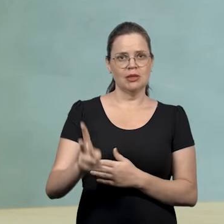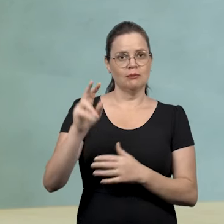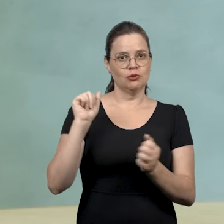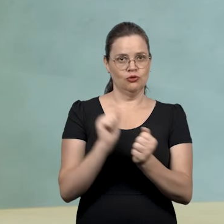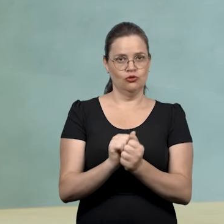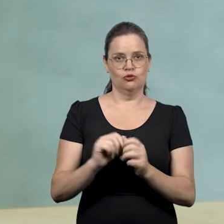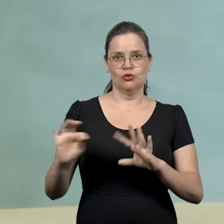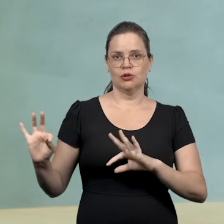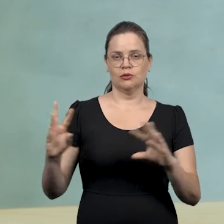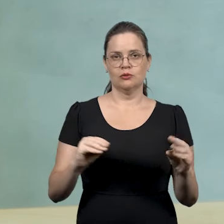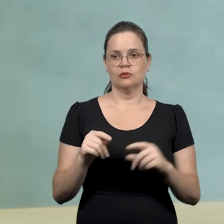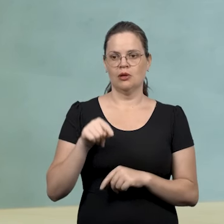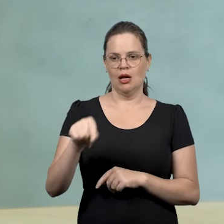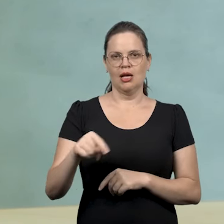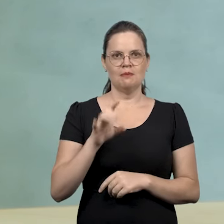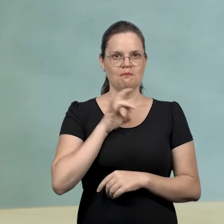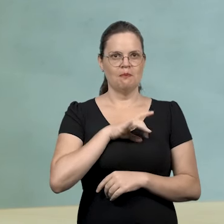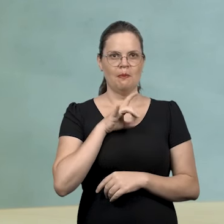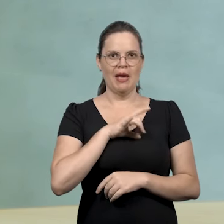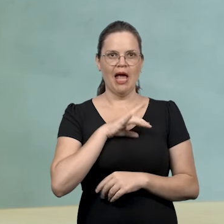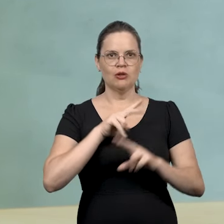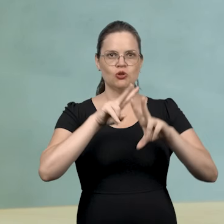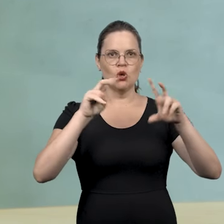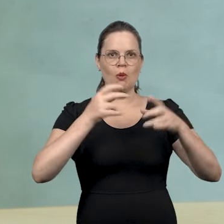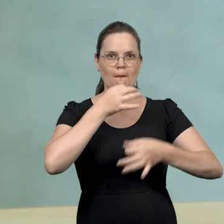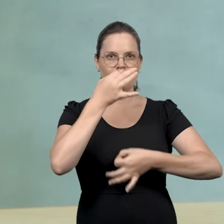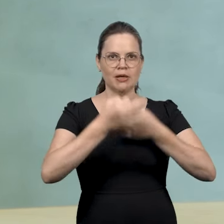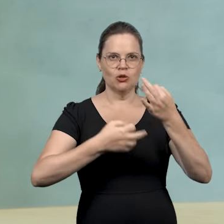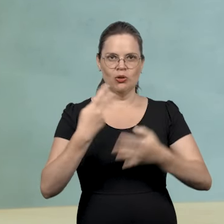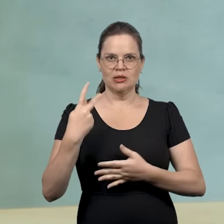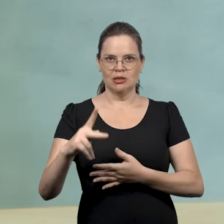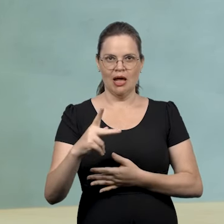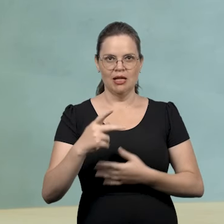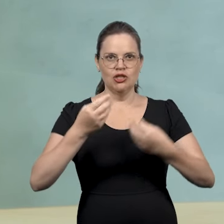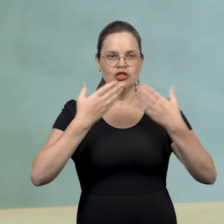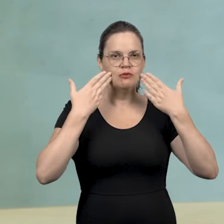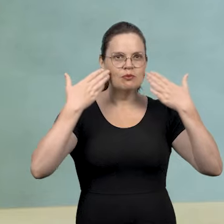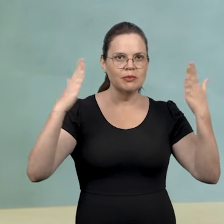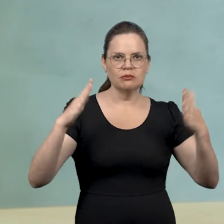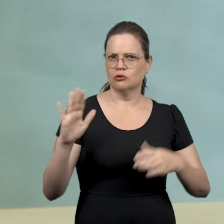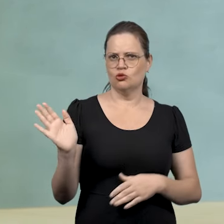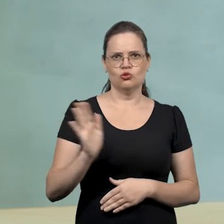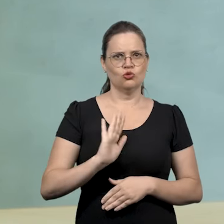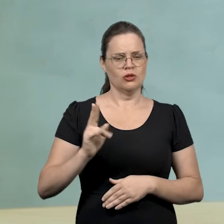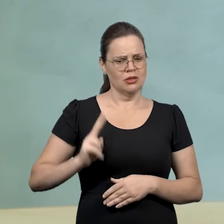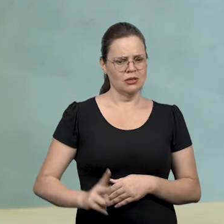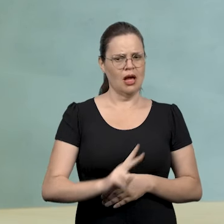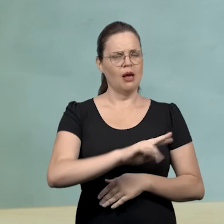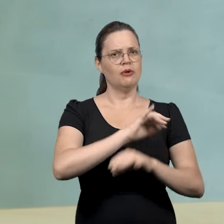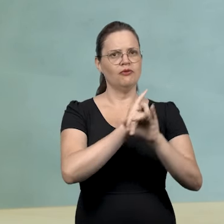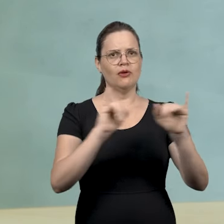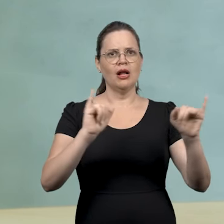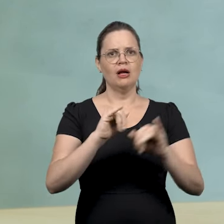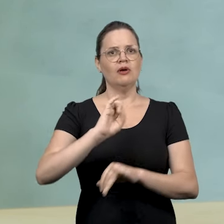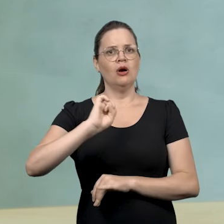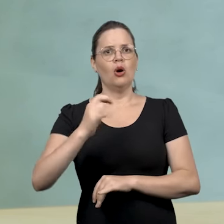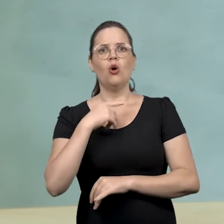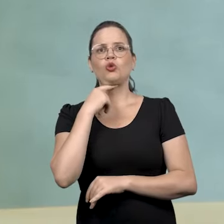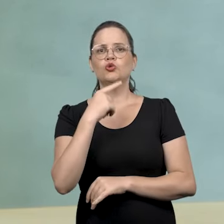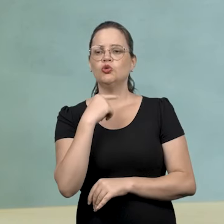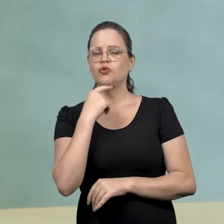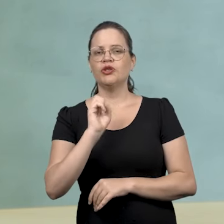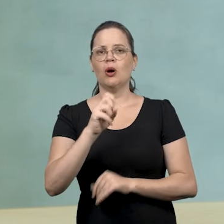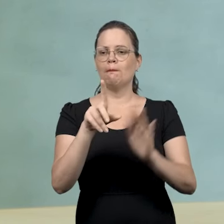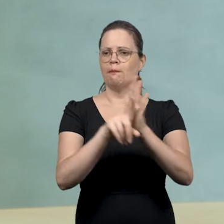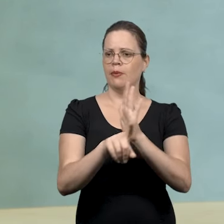ele fazia. Ele não tinha medo de expor as suas ideias, as suas opiniões e tampouco expor as suas dúvidas, as